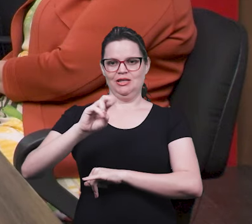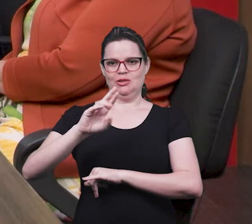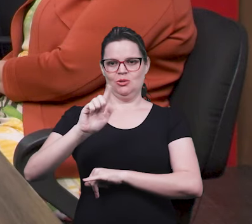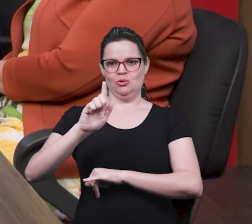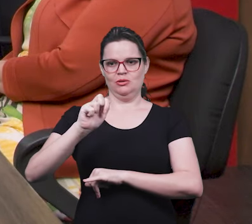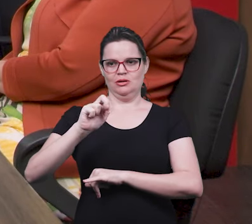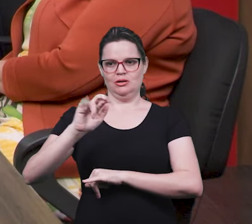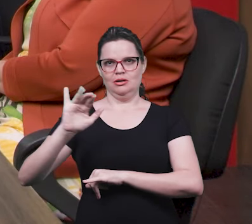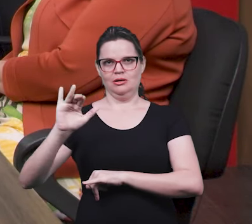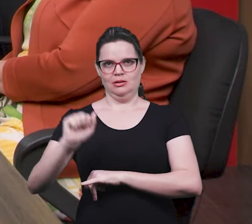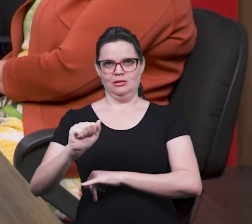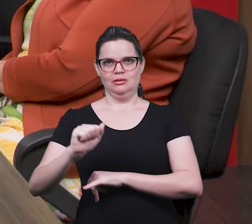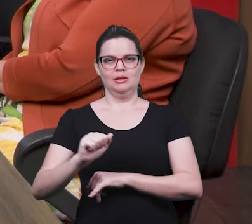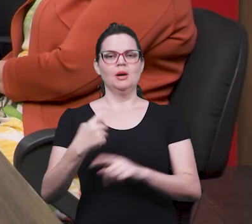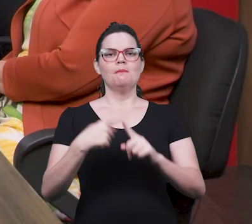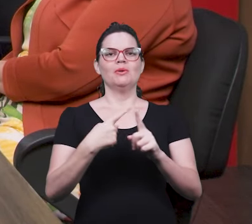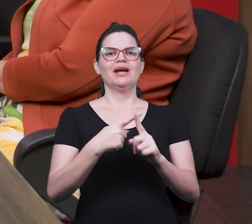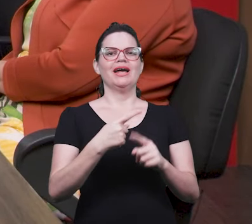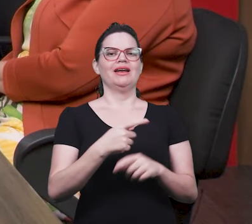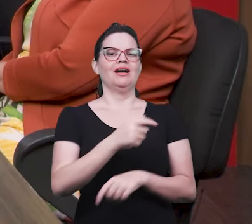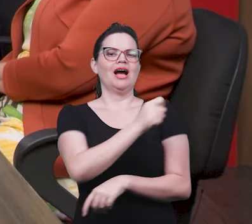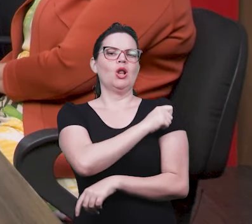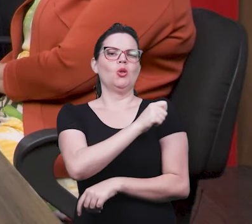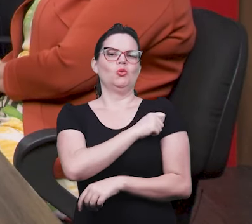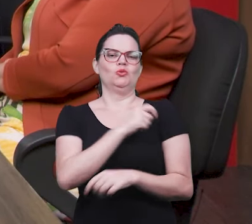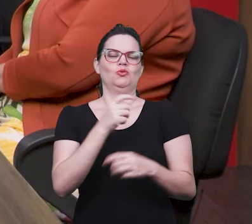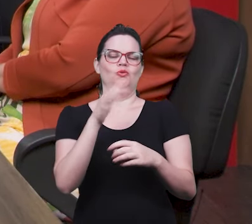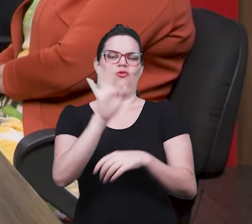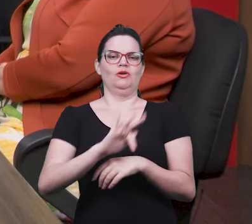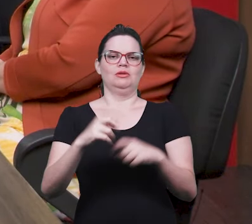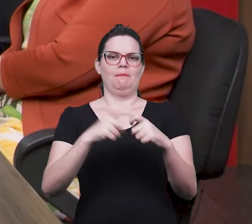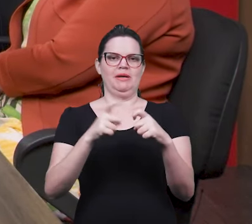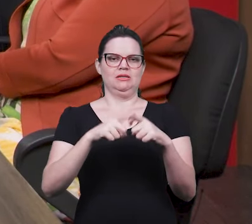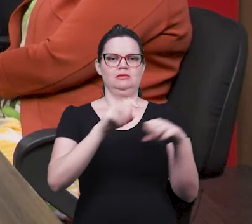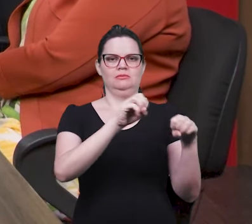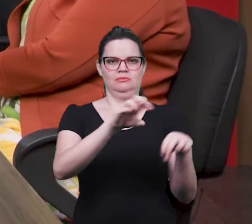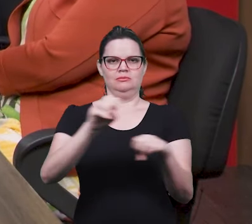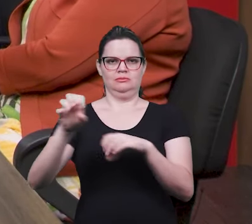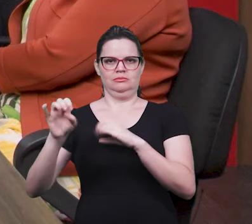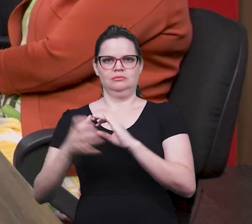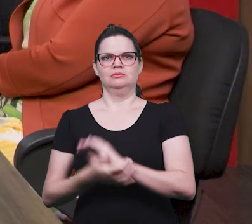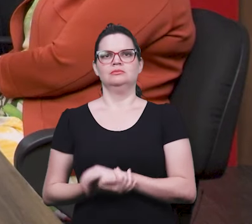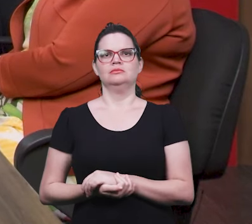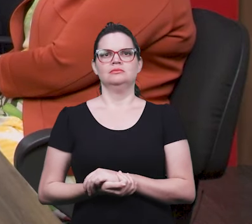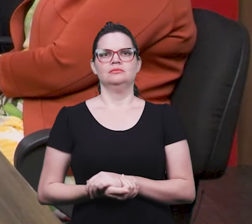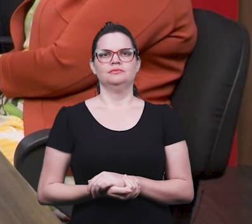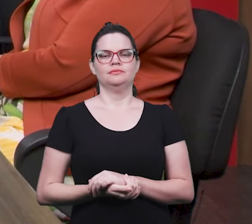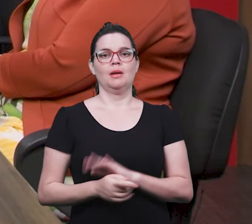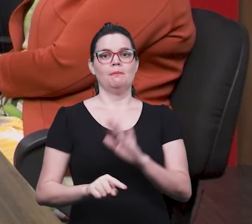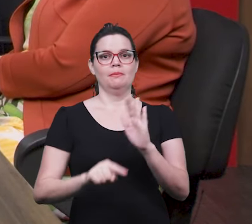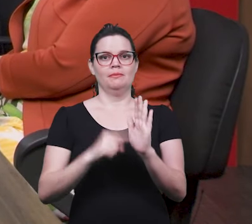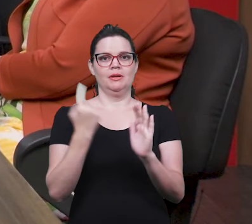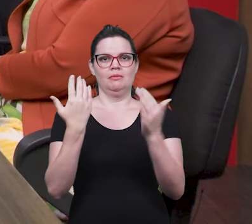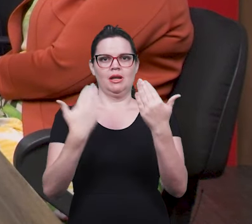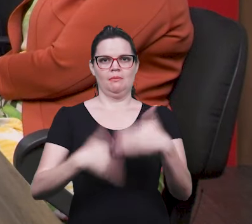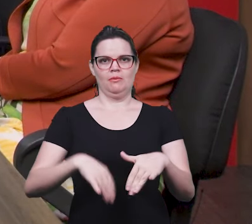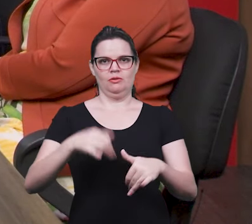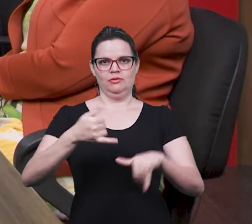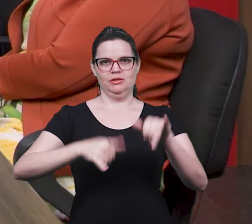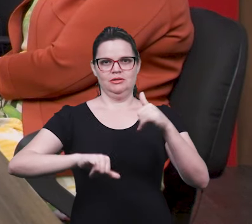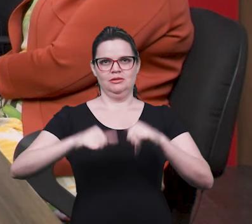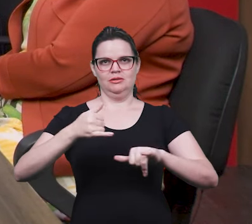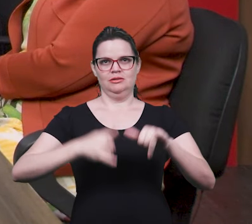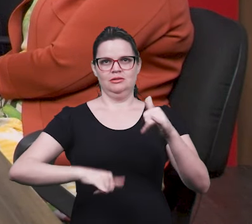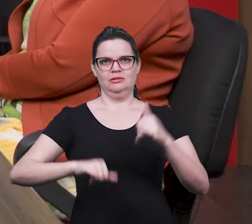os estudantes de medicina davam aula, né? Não tinha profissional, eu pegava os professores, os estudantes de medicina para dar aula. A primeira prova que eu fiz, eu fui